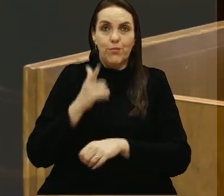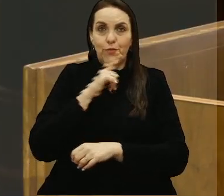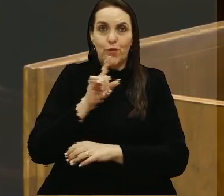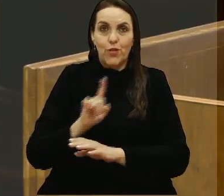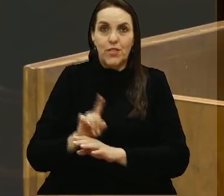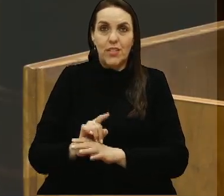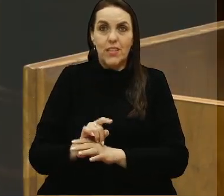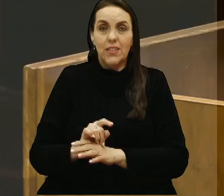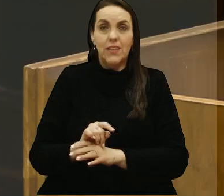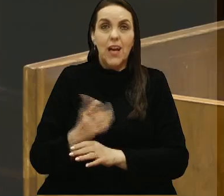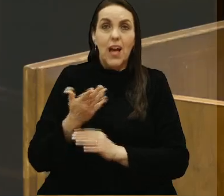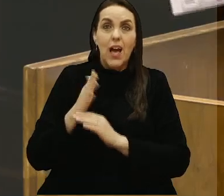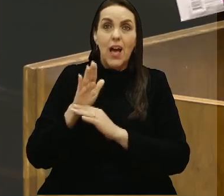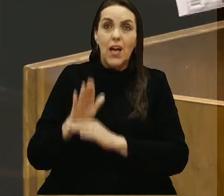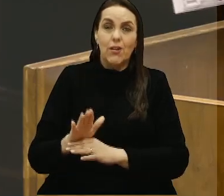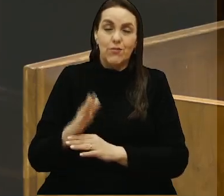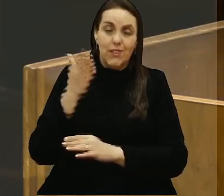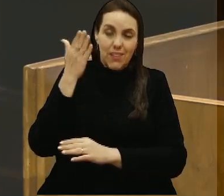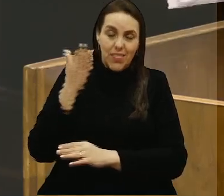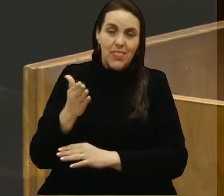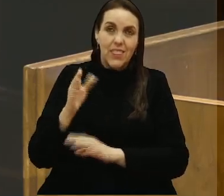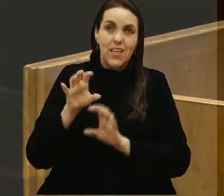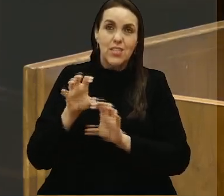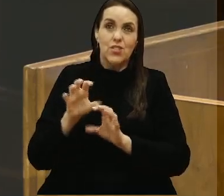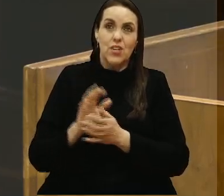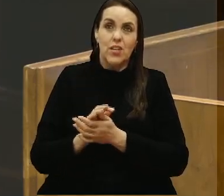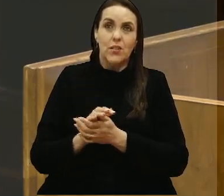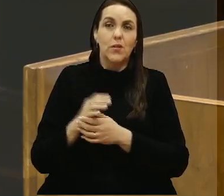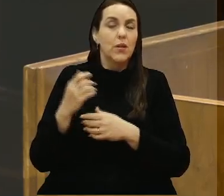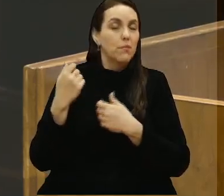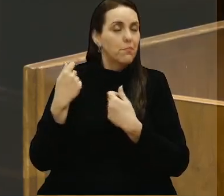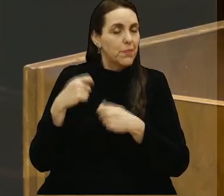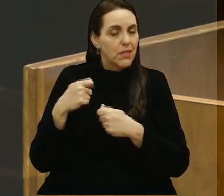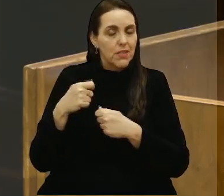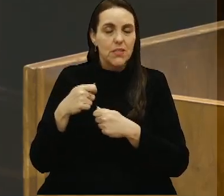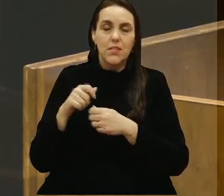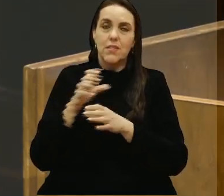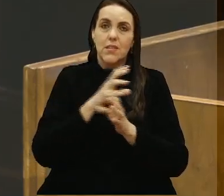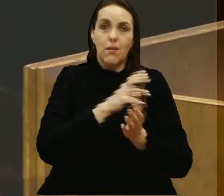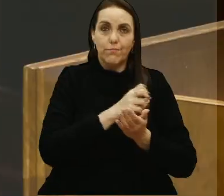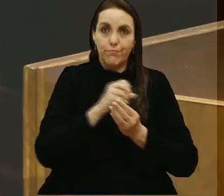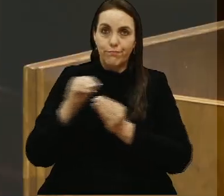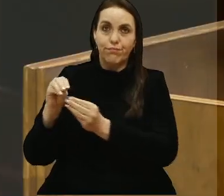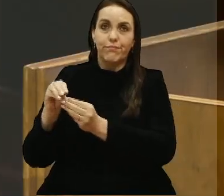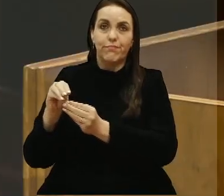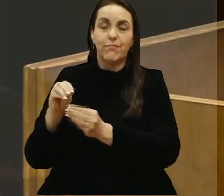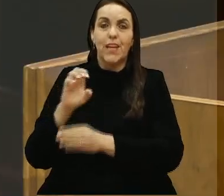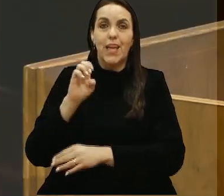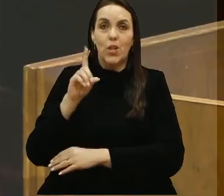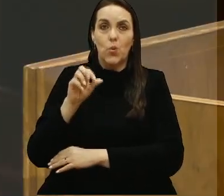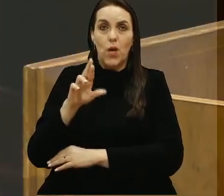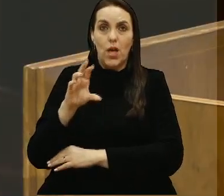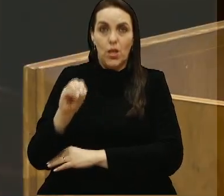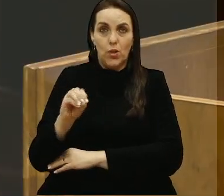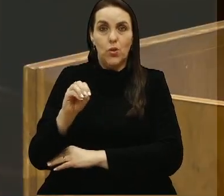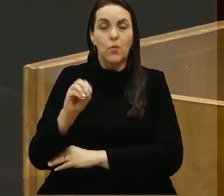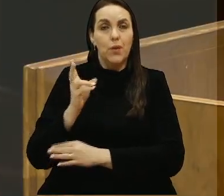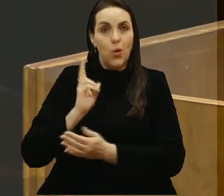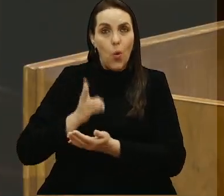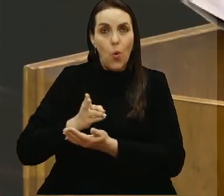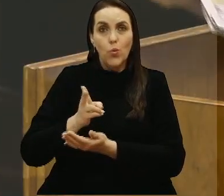não vamos conseguir ajudá-lo deixando do jeito que está. Nós precisamos de uma internação compulsória para o seu Eduardo Cardoso para que ele não